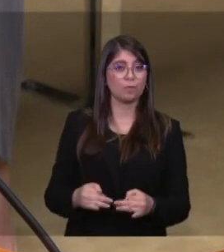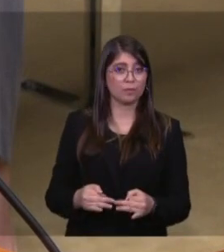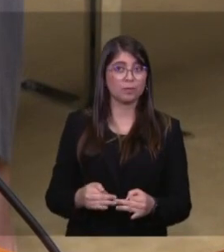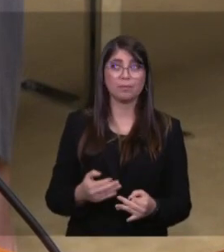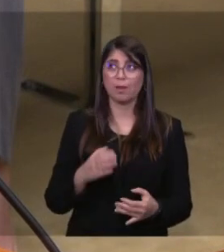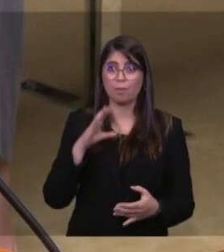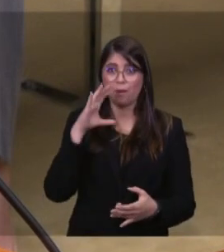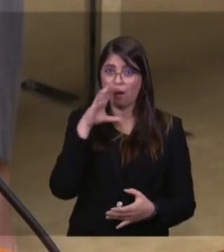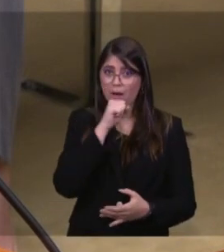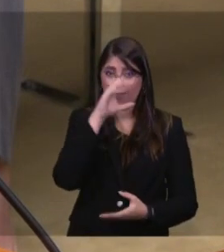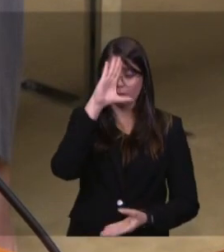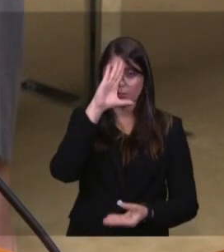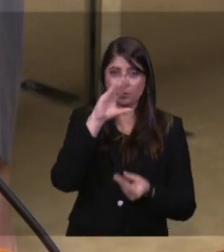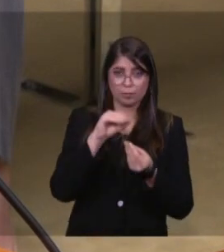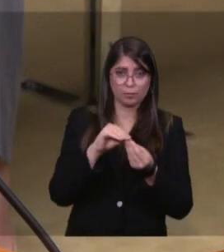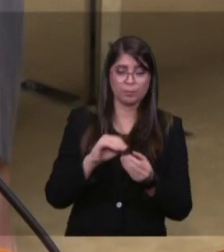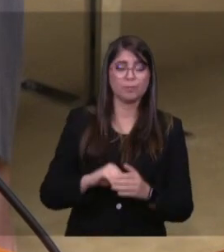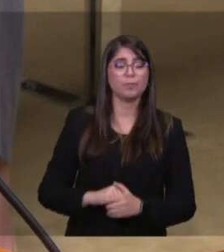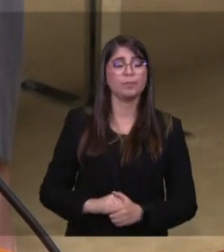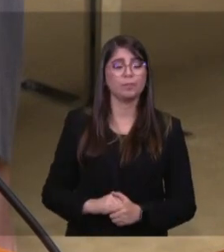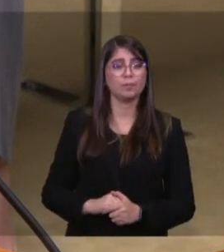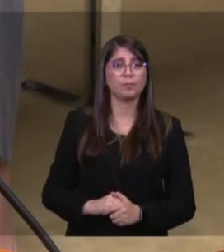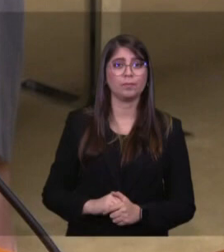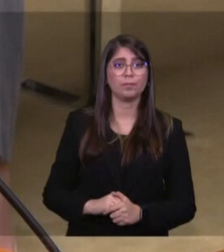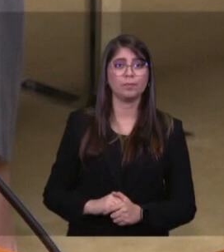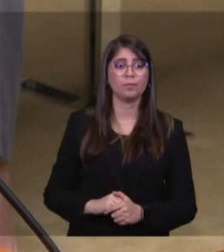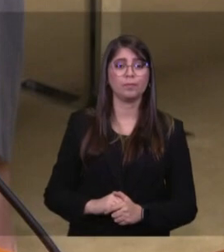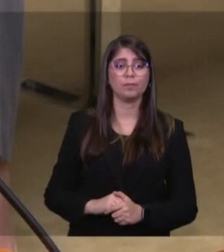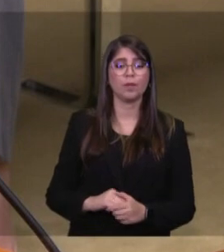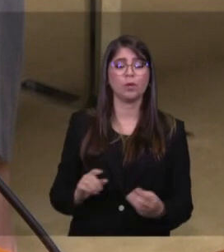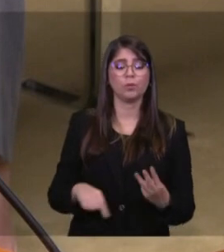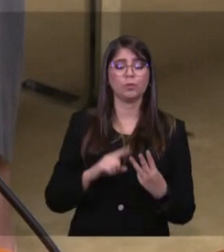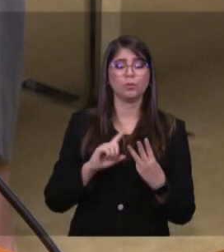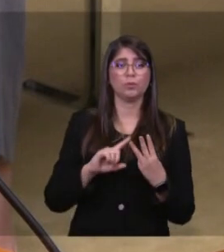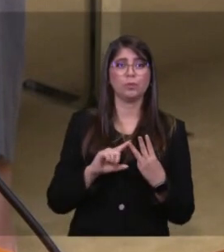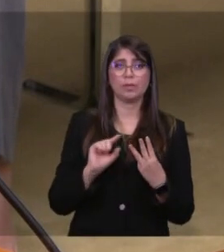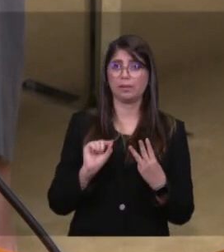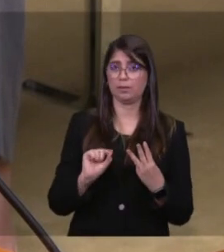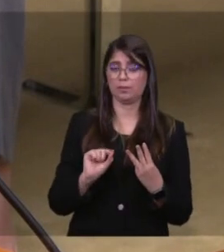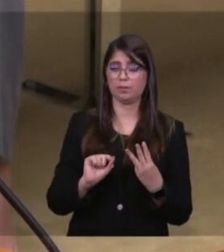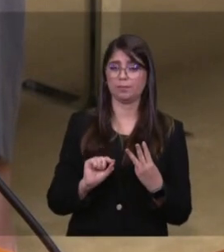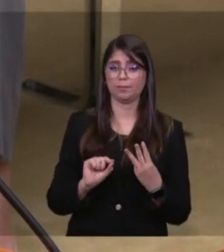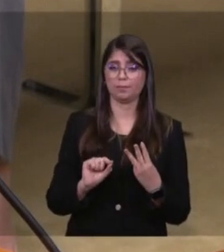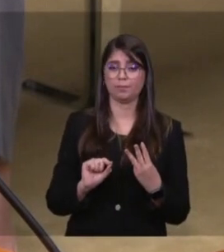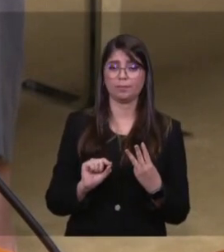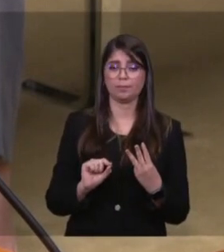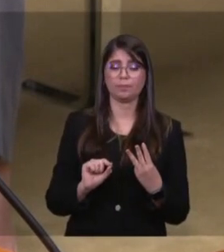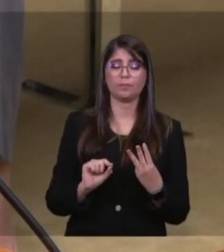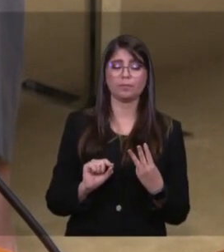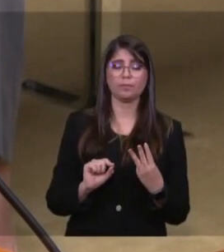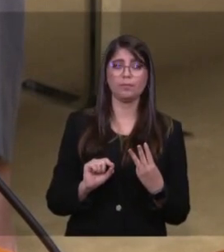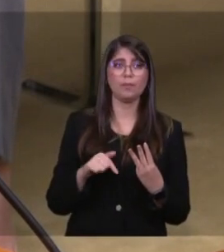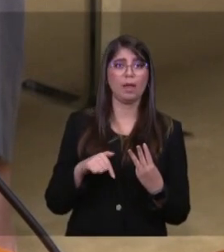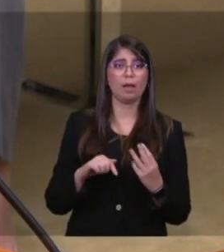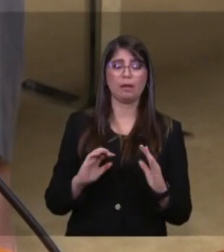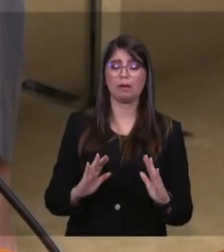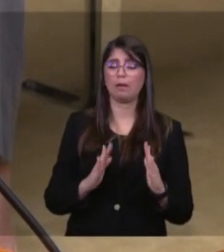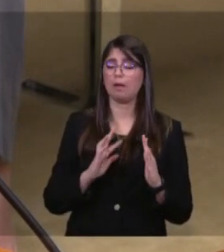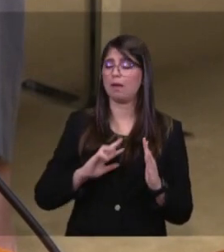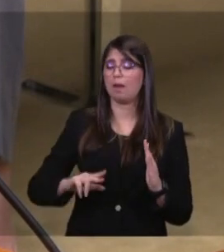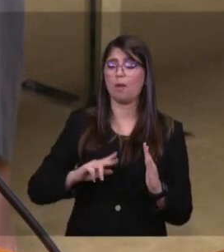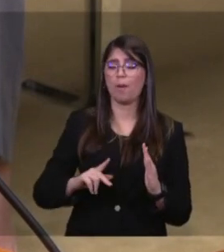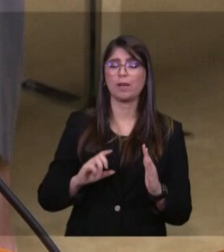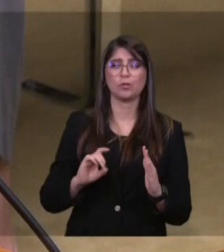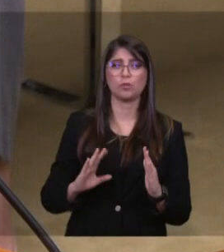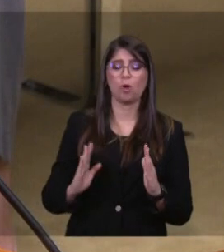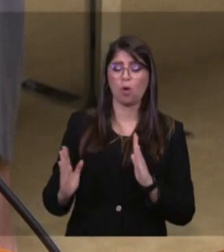mais breve possível, ministro presidente, o terceiro ponto que se traz aqui é que nós não estamos diante de uma mera